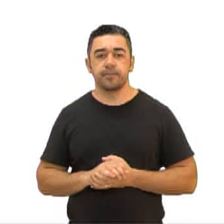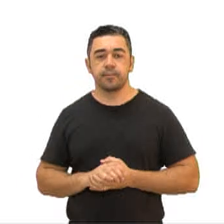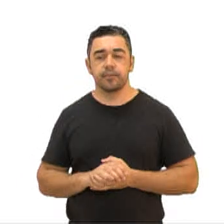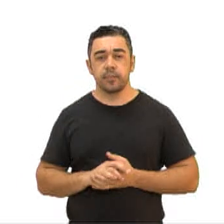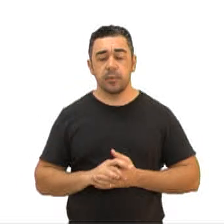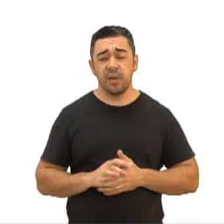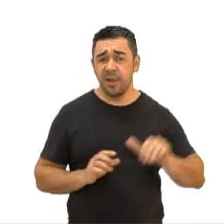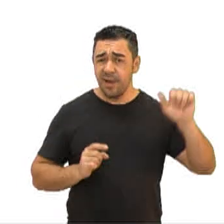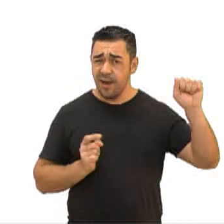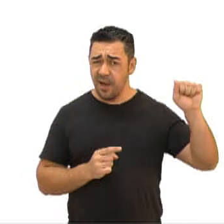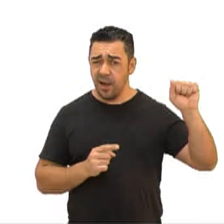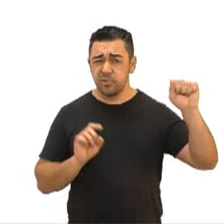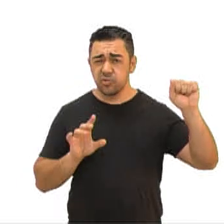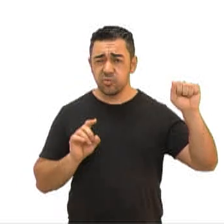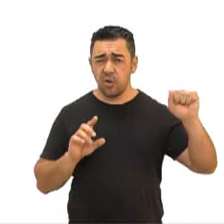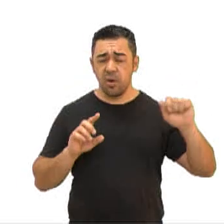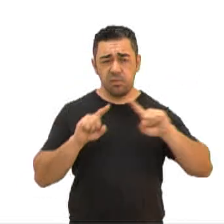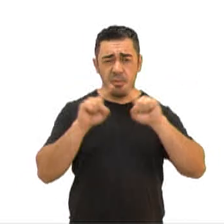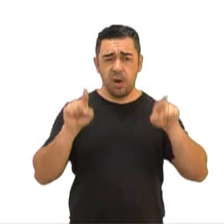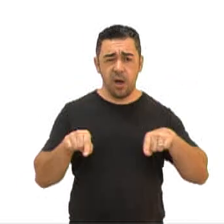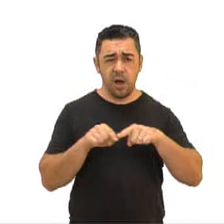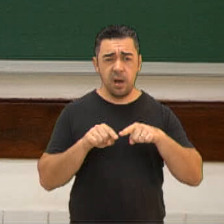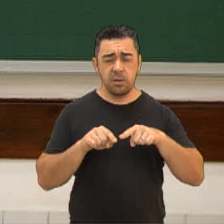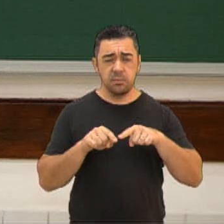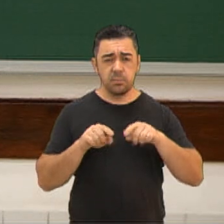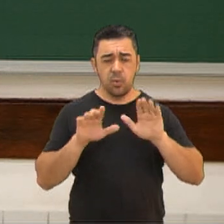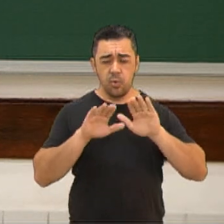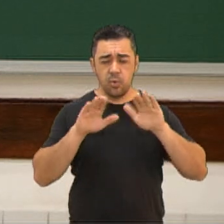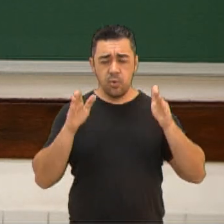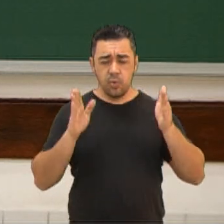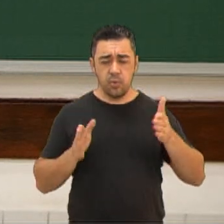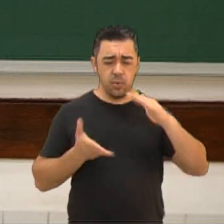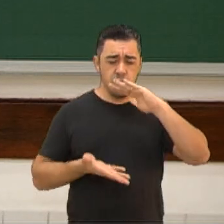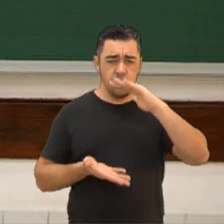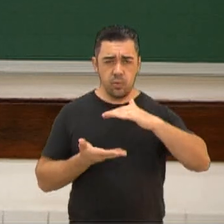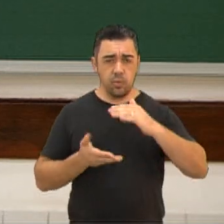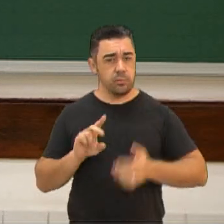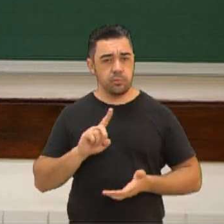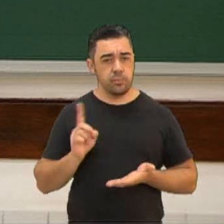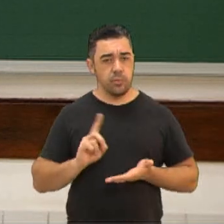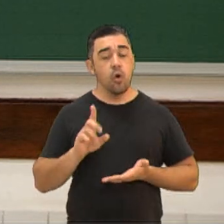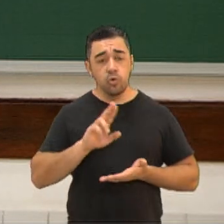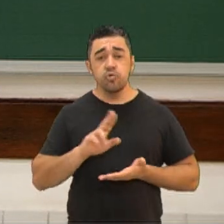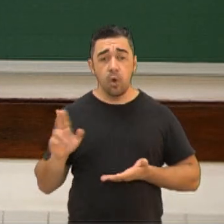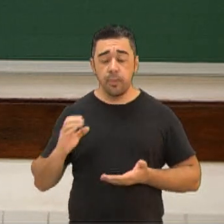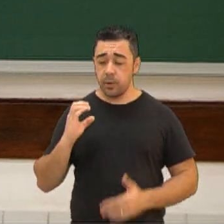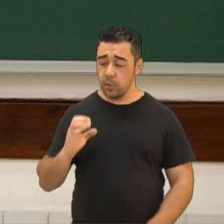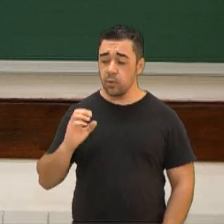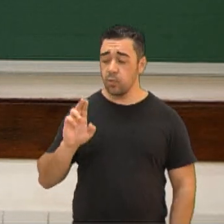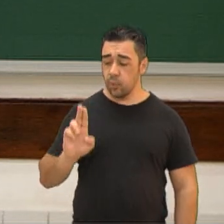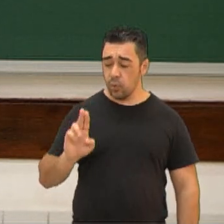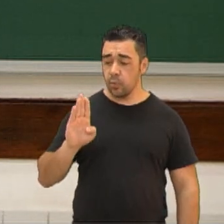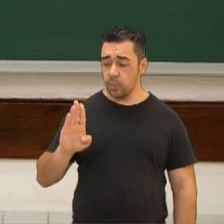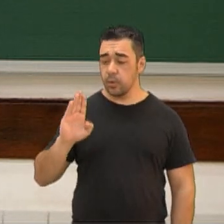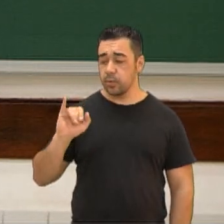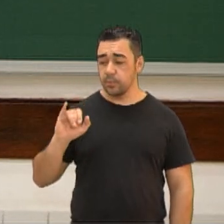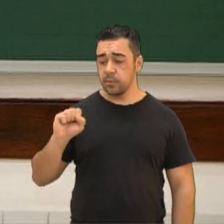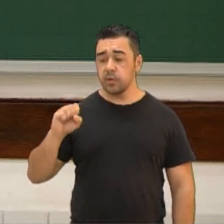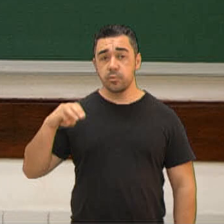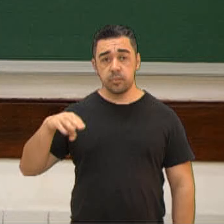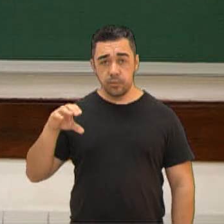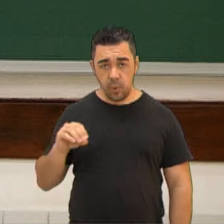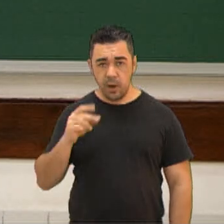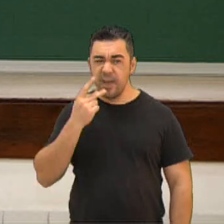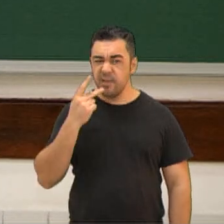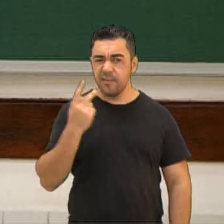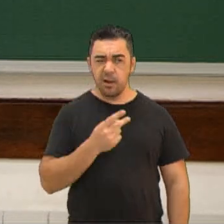Alternativa A representava apenas cubos, foi o nome cubismo vem é uma palavra pejorativa que foi dita de